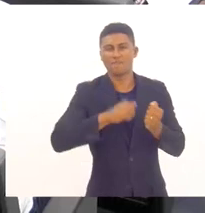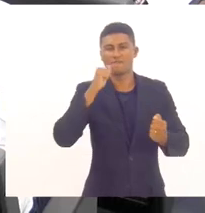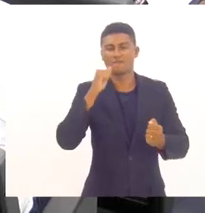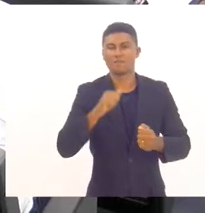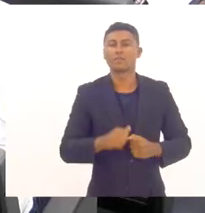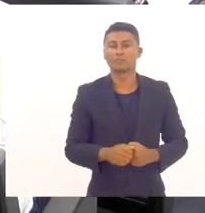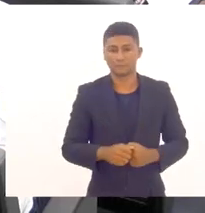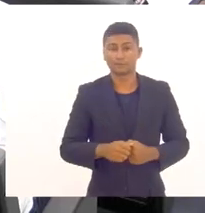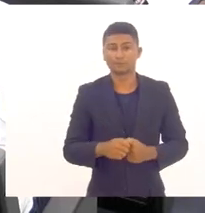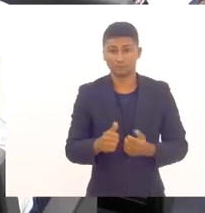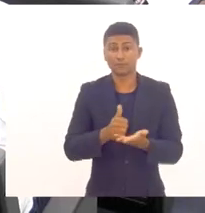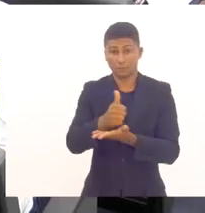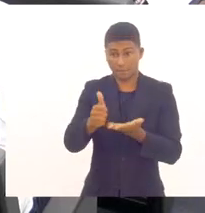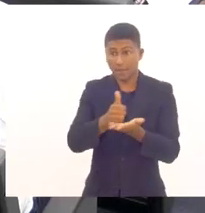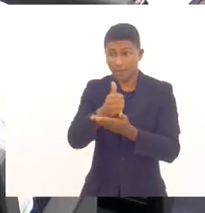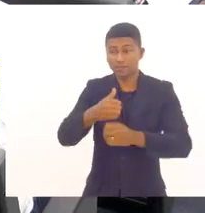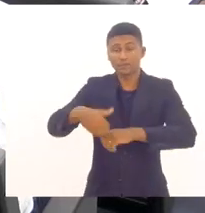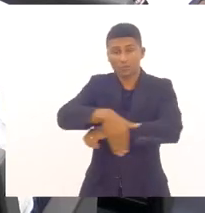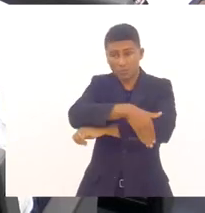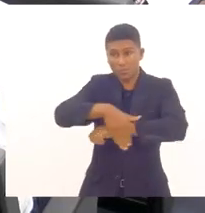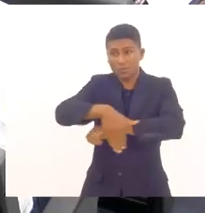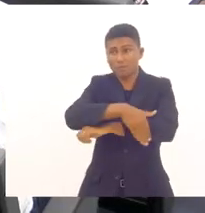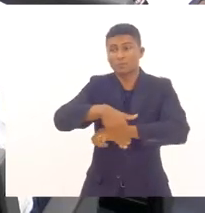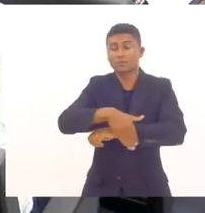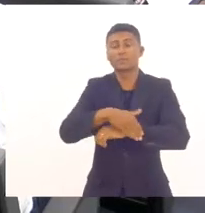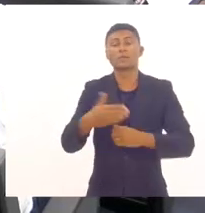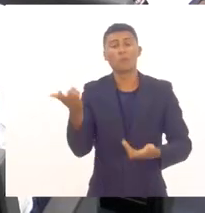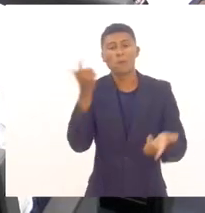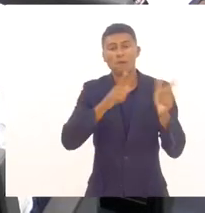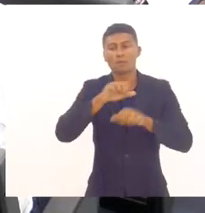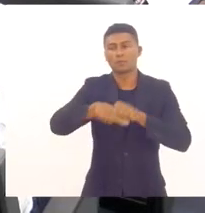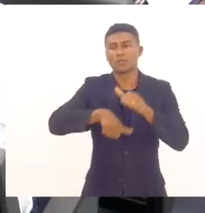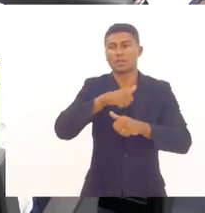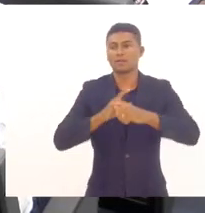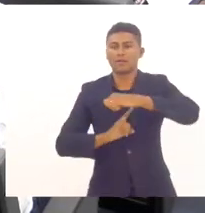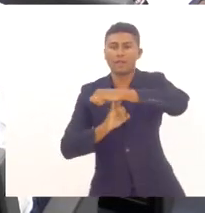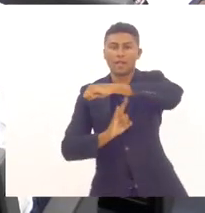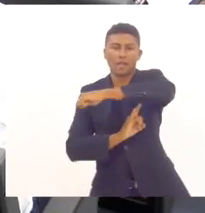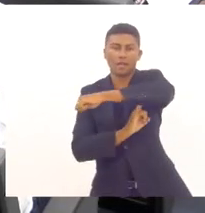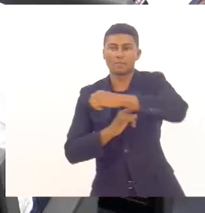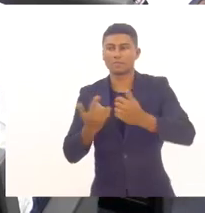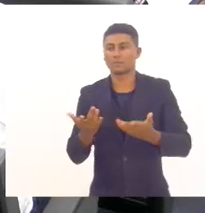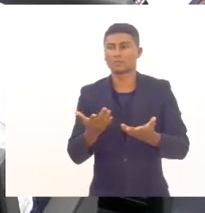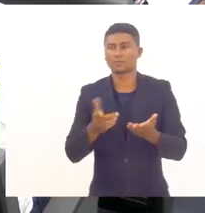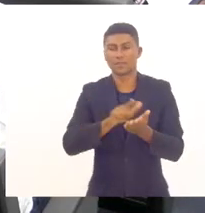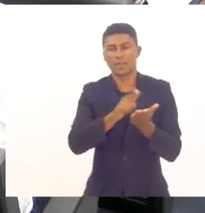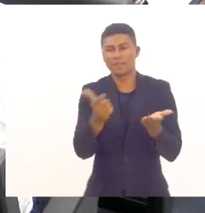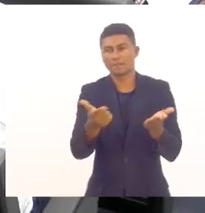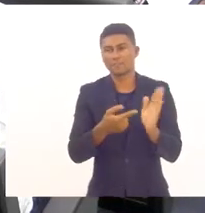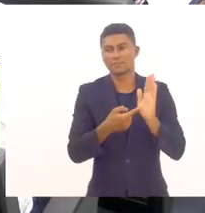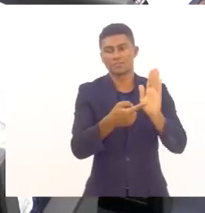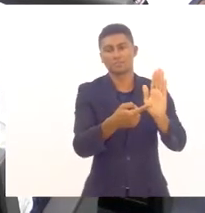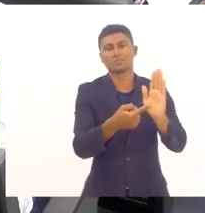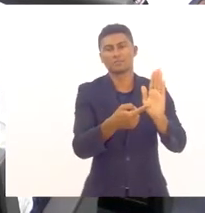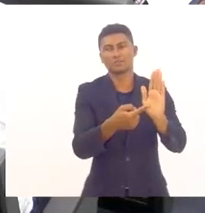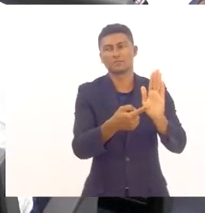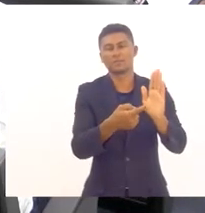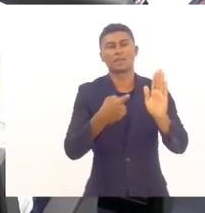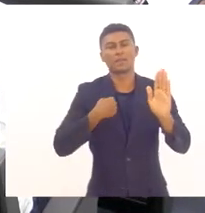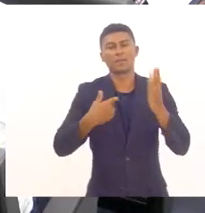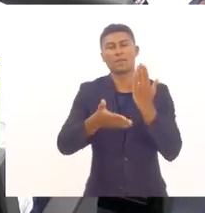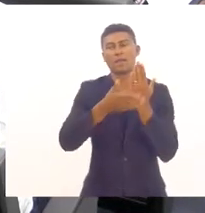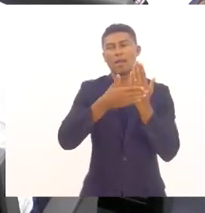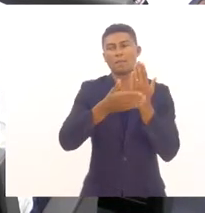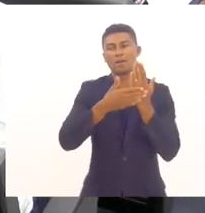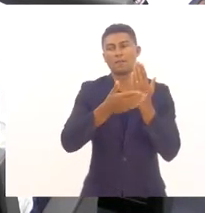Isso lá na base, na rua, para lá passei o que é. E está aqui, ó, reportado na revista Isto É. Sou capa em 2